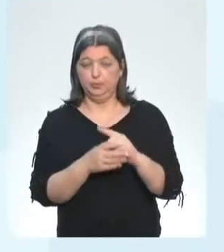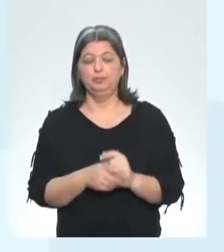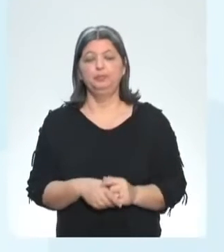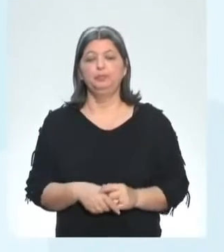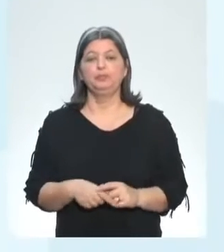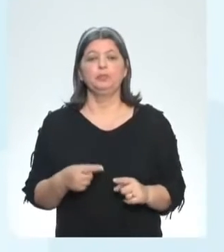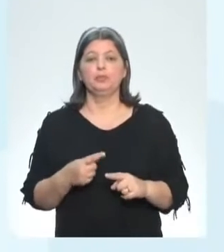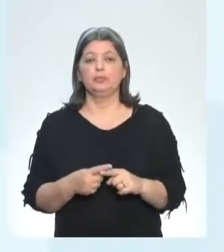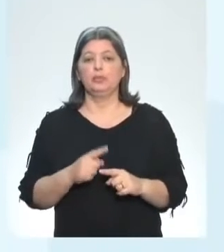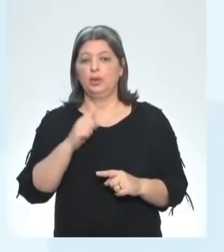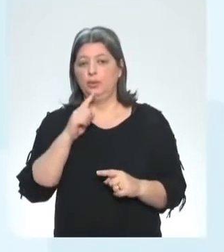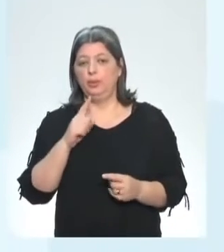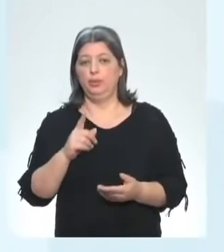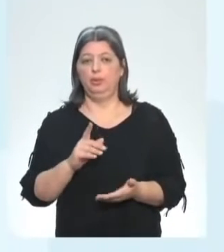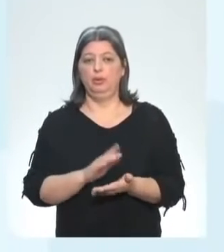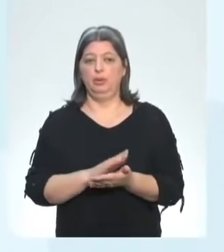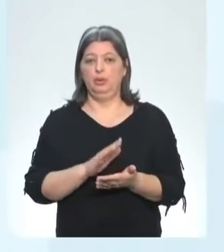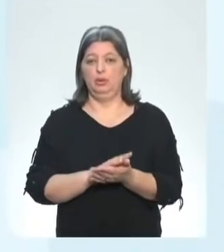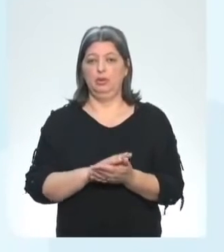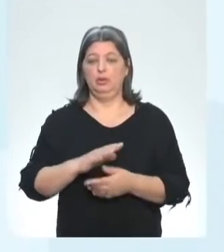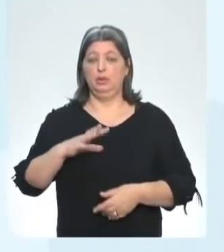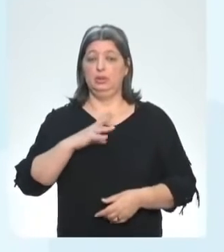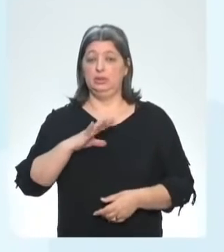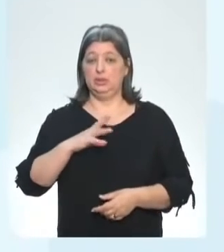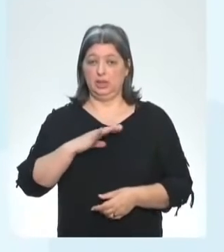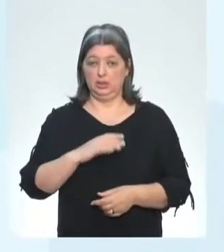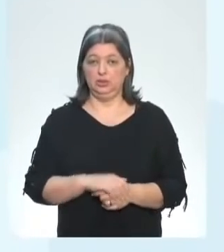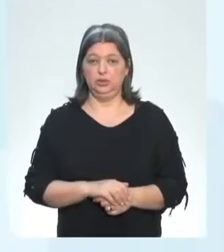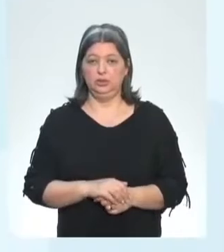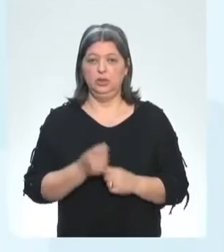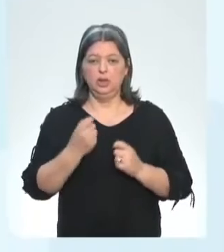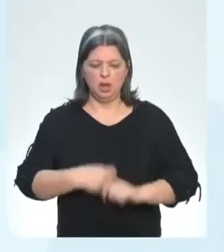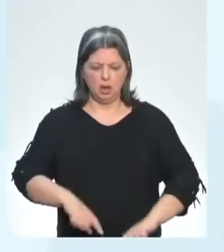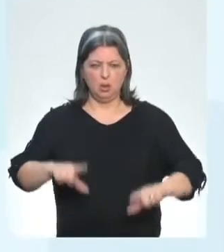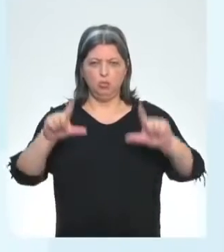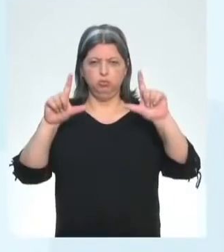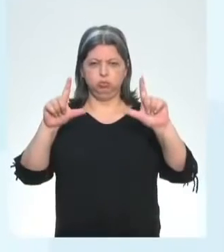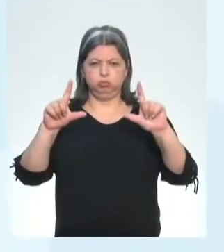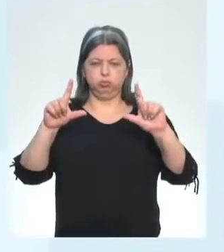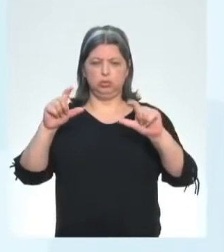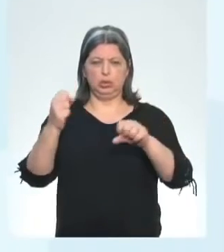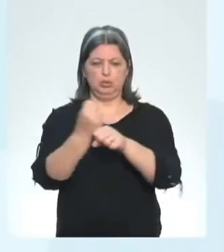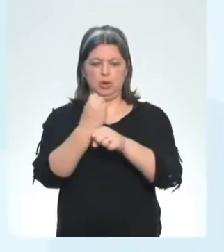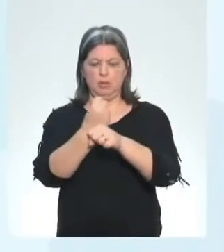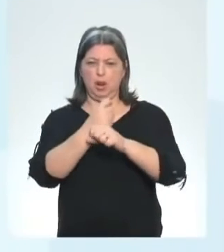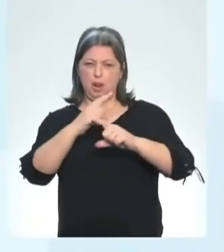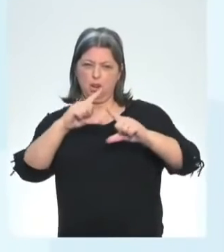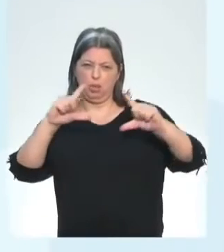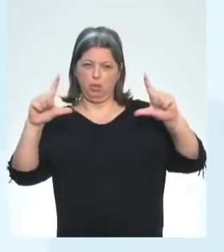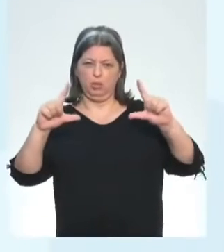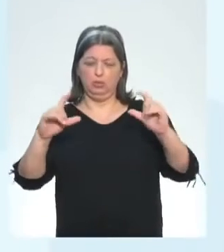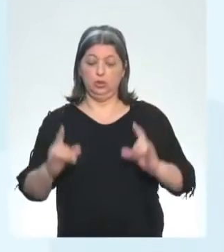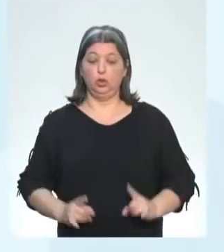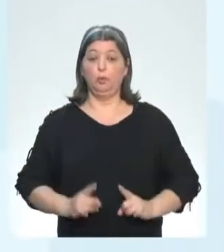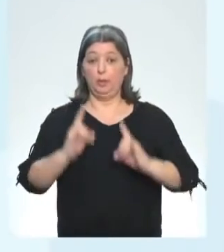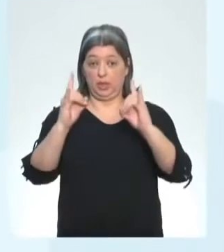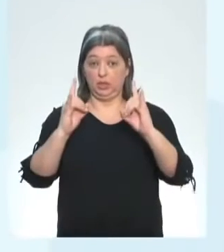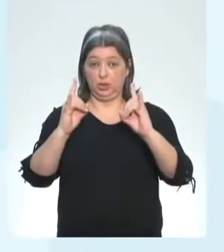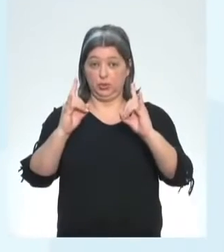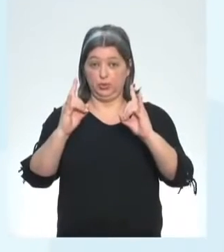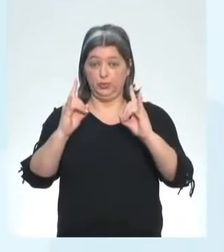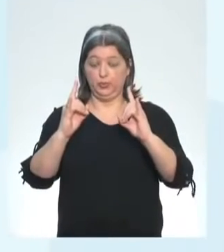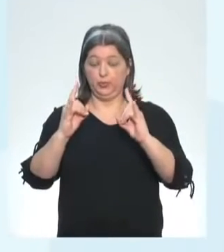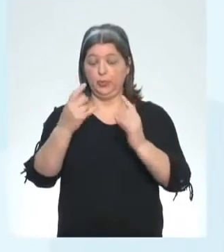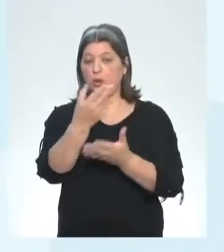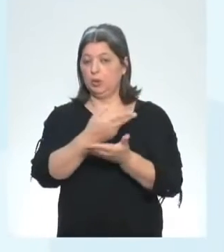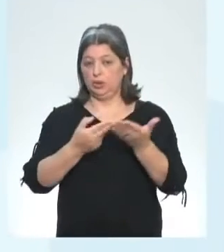comemorações de aniversário de uma cidade, foi construído um grande painel na forma triangular da fachada de um edifício, conforme a figura